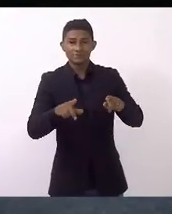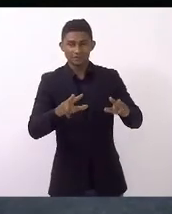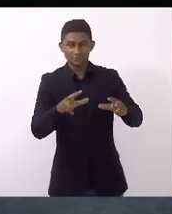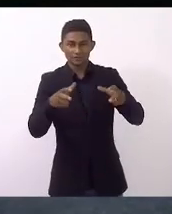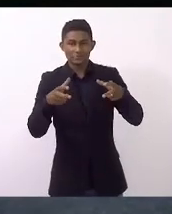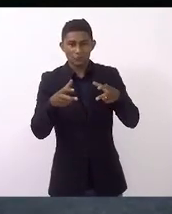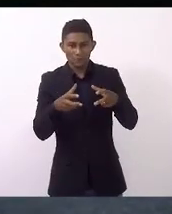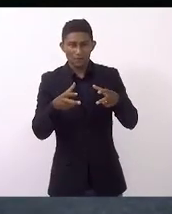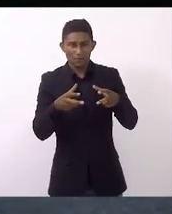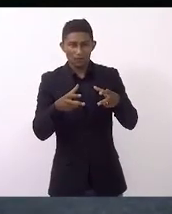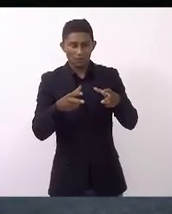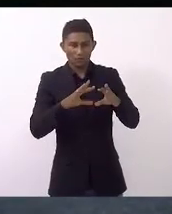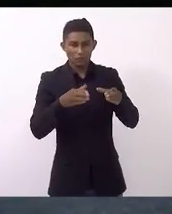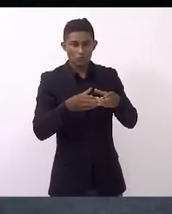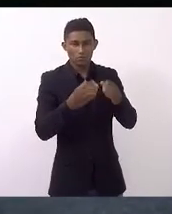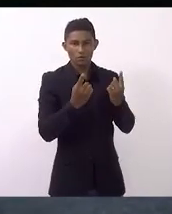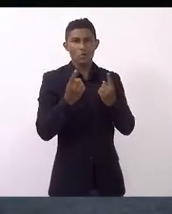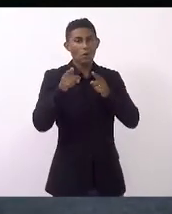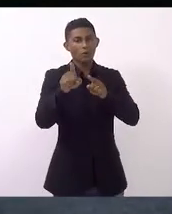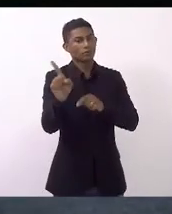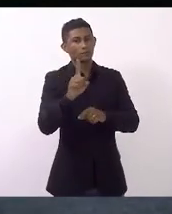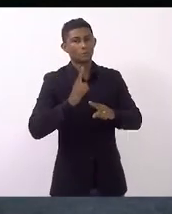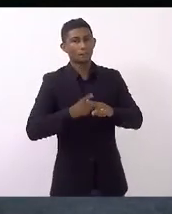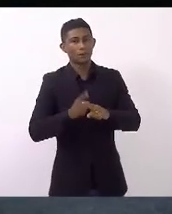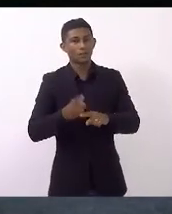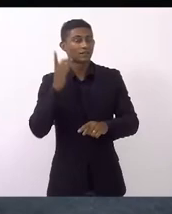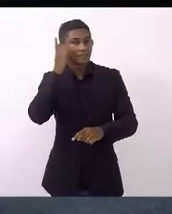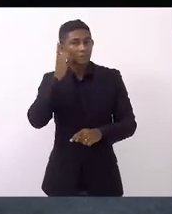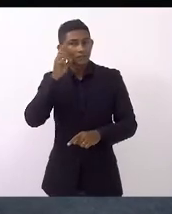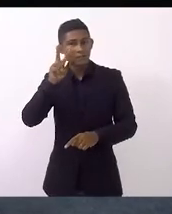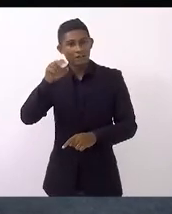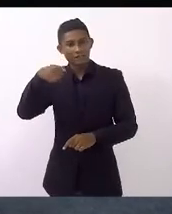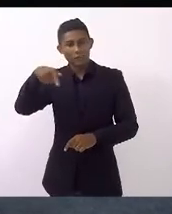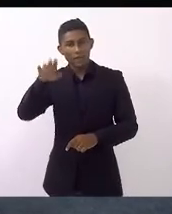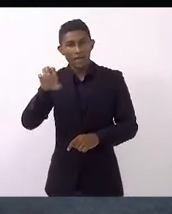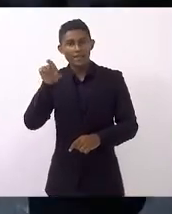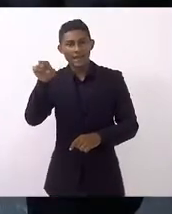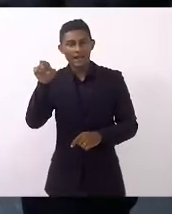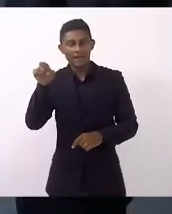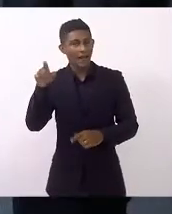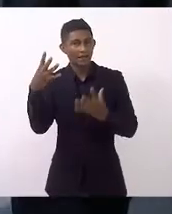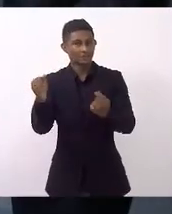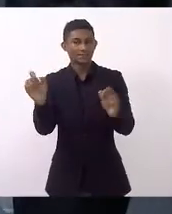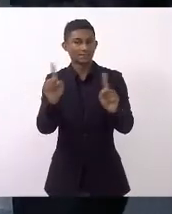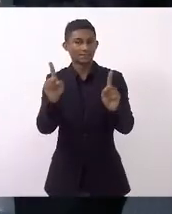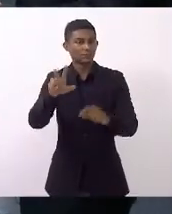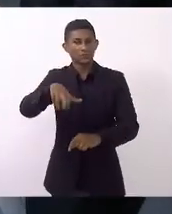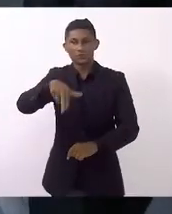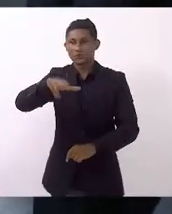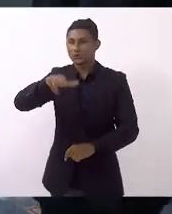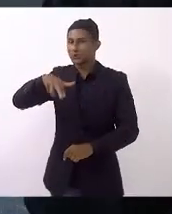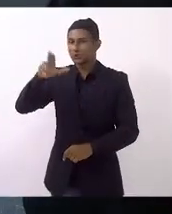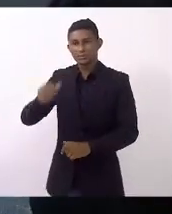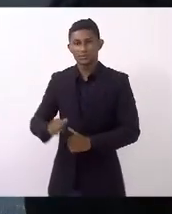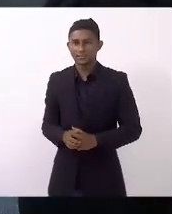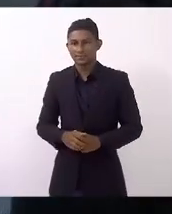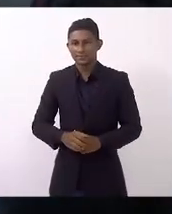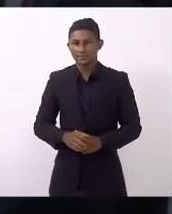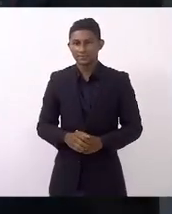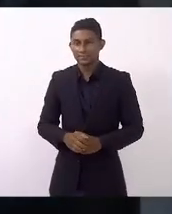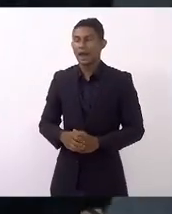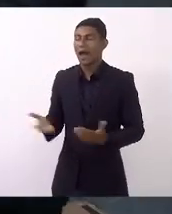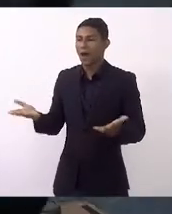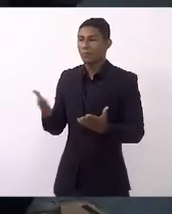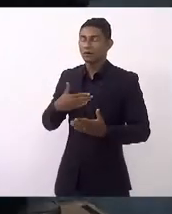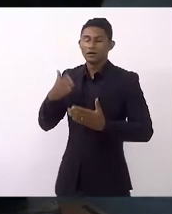lidero a oposição, porque o deputado Valdec Carneiro jamais deixaria. Ok. Bom, estou com o coração